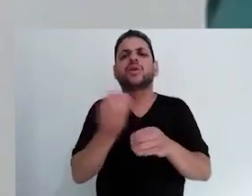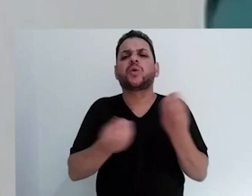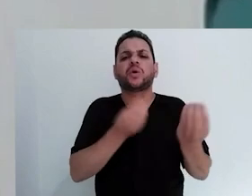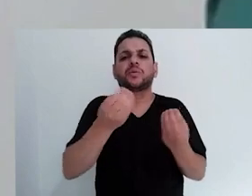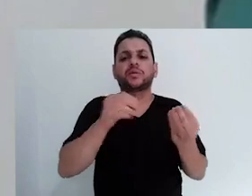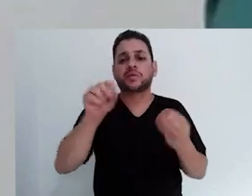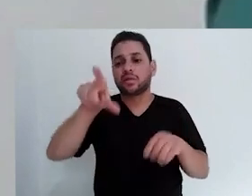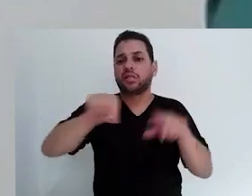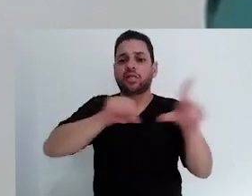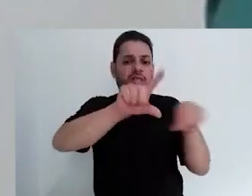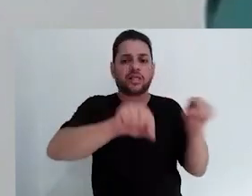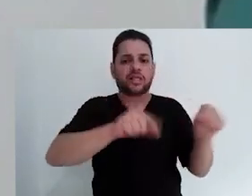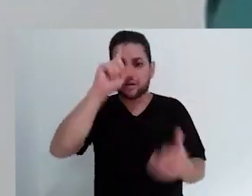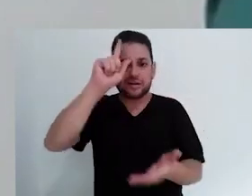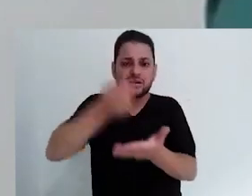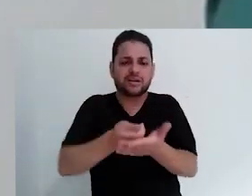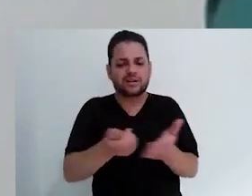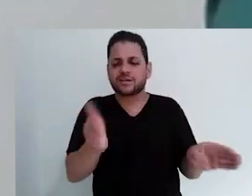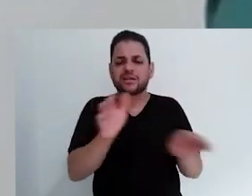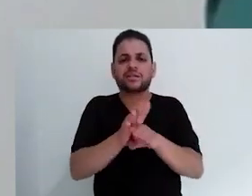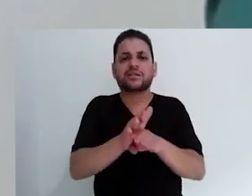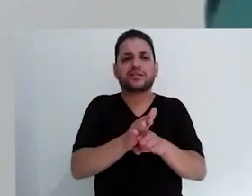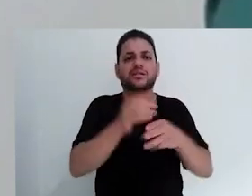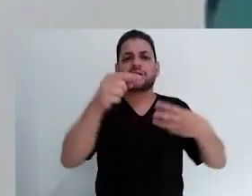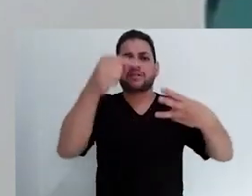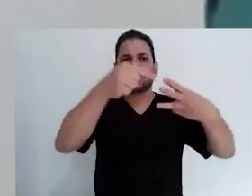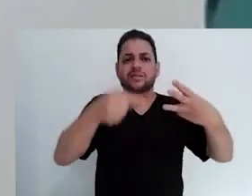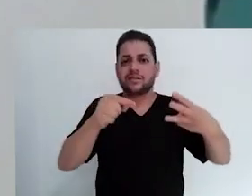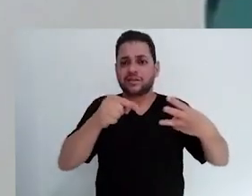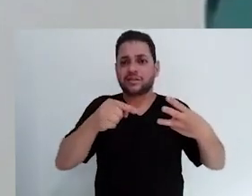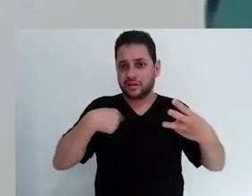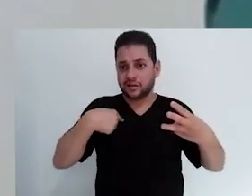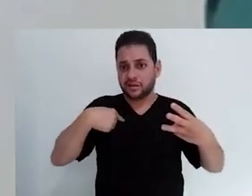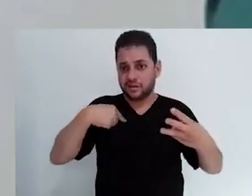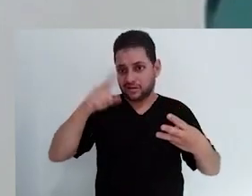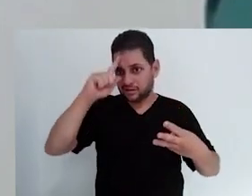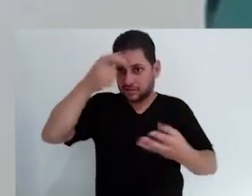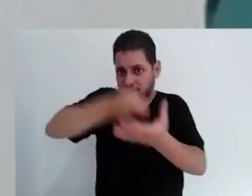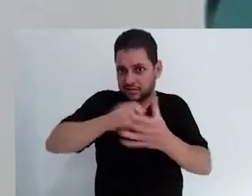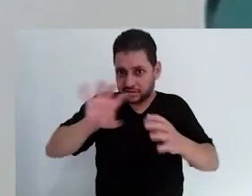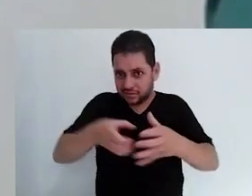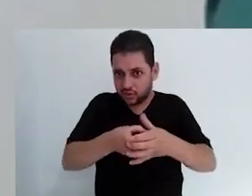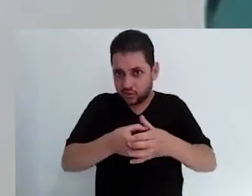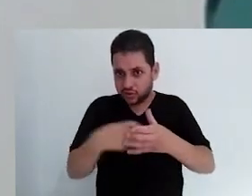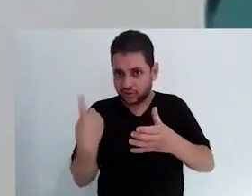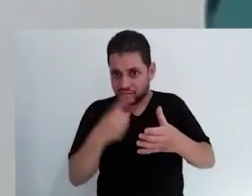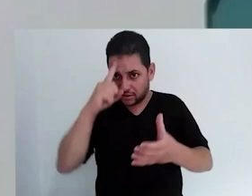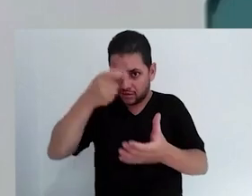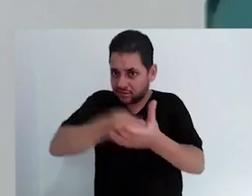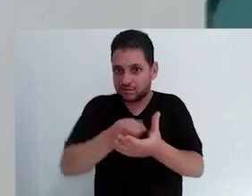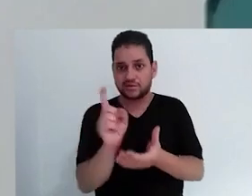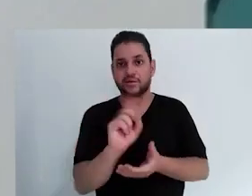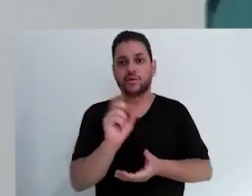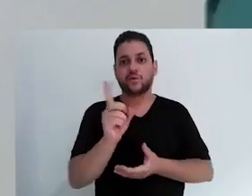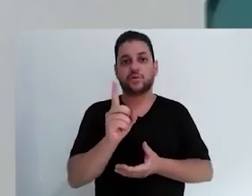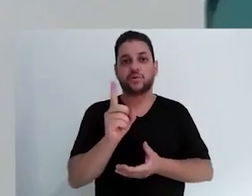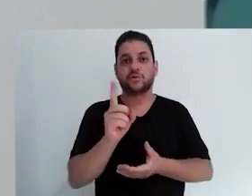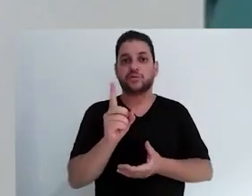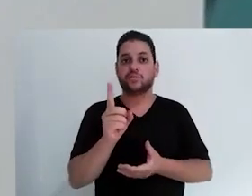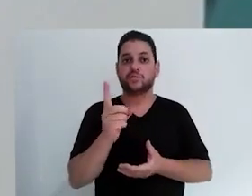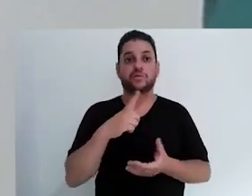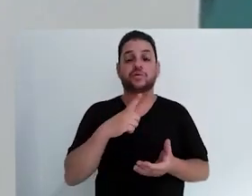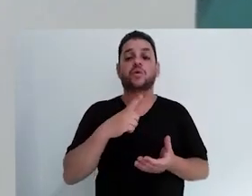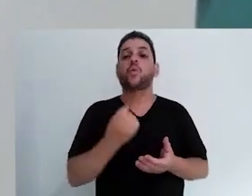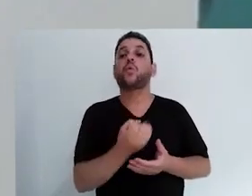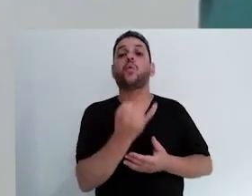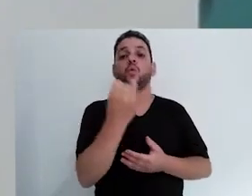selecionados. A decisão não é nossa do núcleo, a gente não decide quais são os processos que virão para o núcleo, a gente não decide quantos